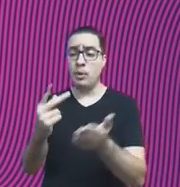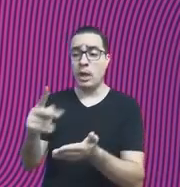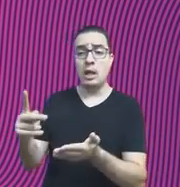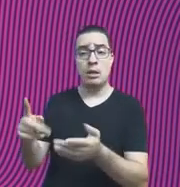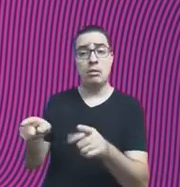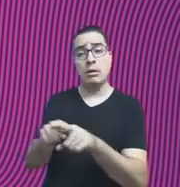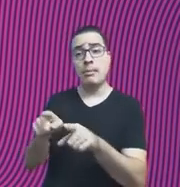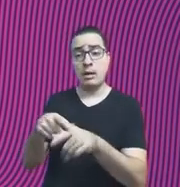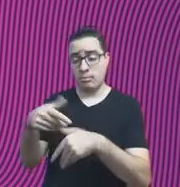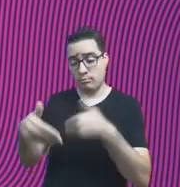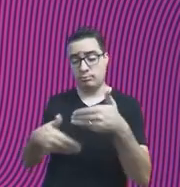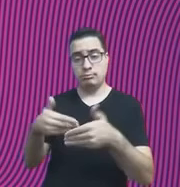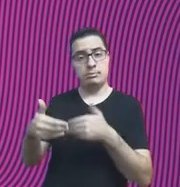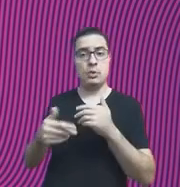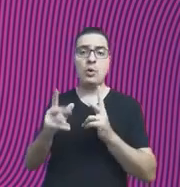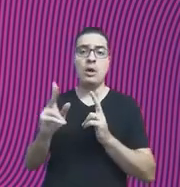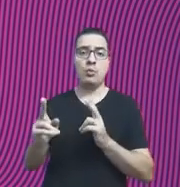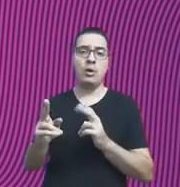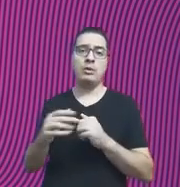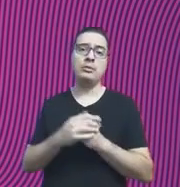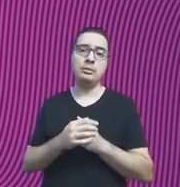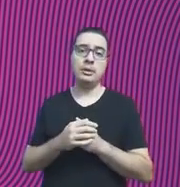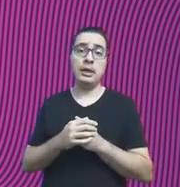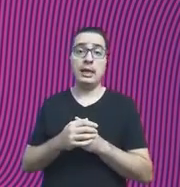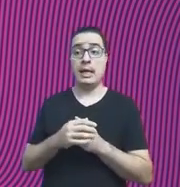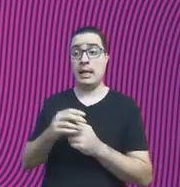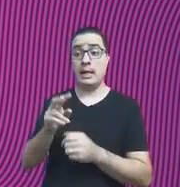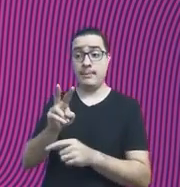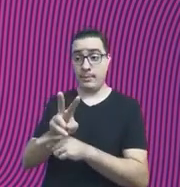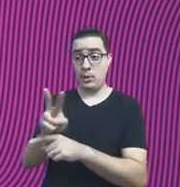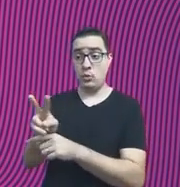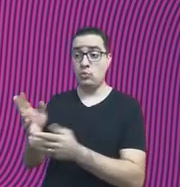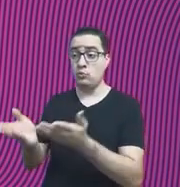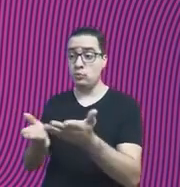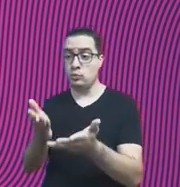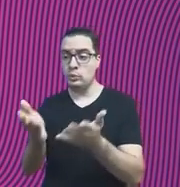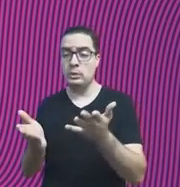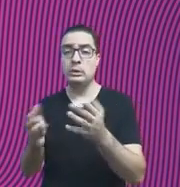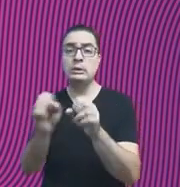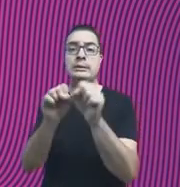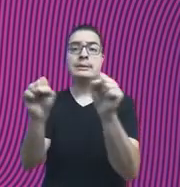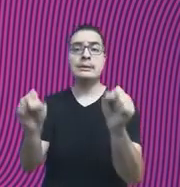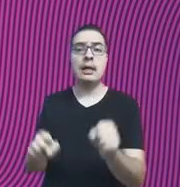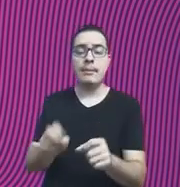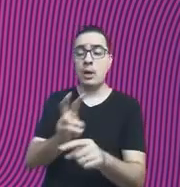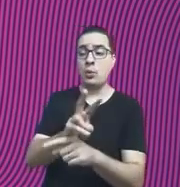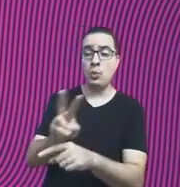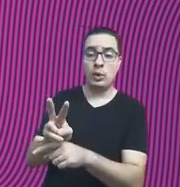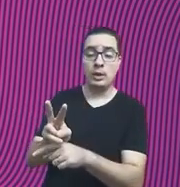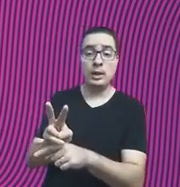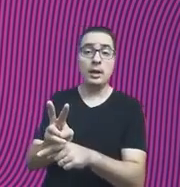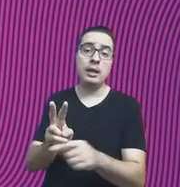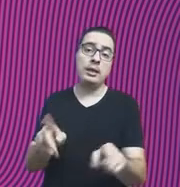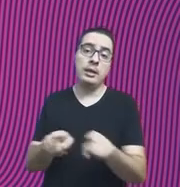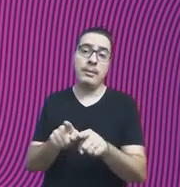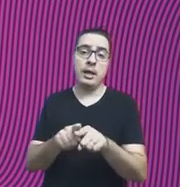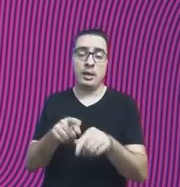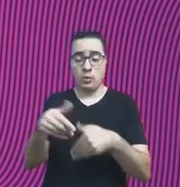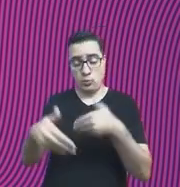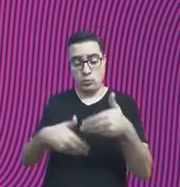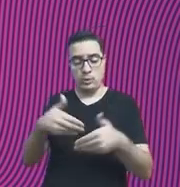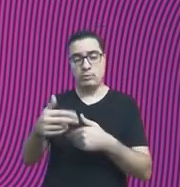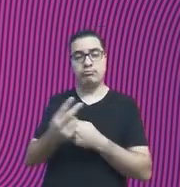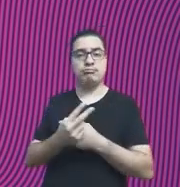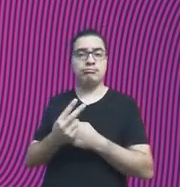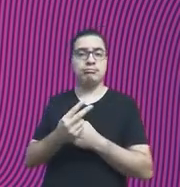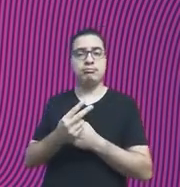se cuidando. Ele cuida do outro, ele cuida do sistema, ele cuida de si mesmo. Então, ele melhora enormemente